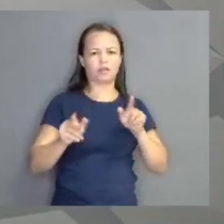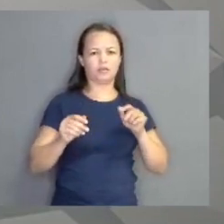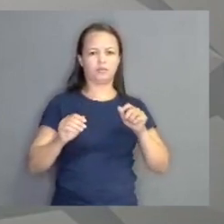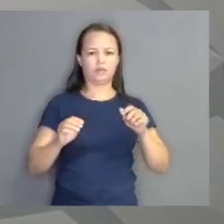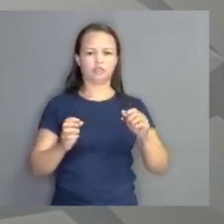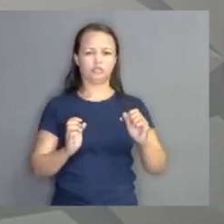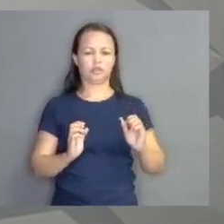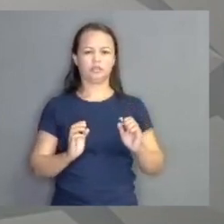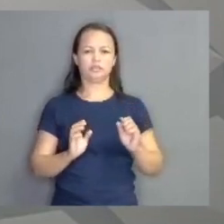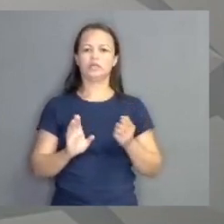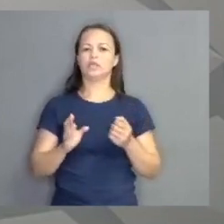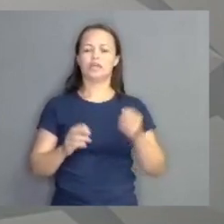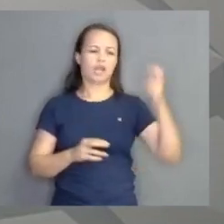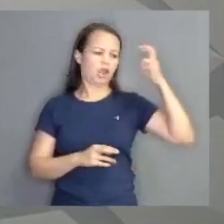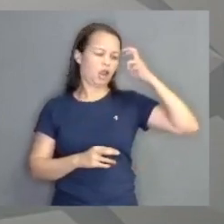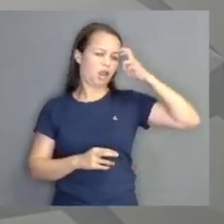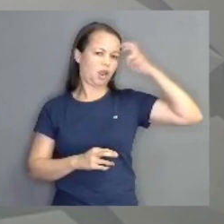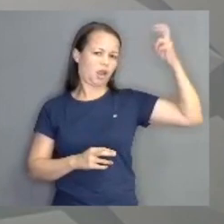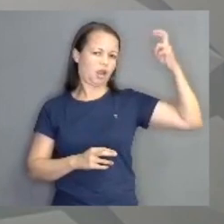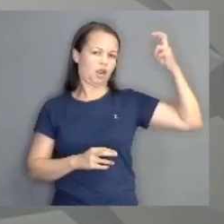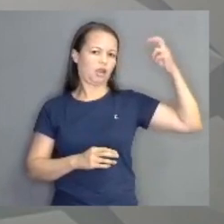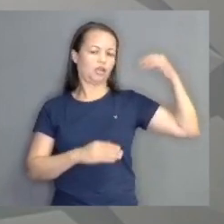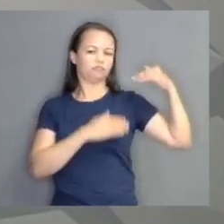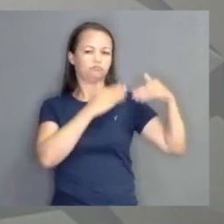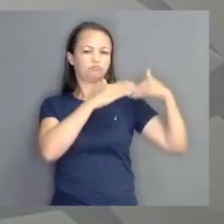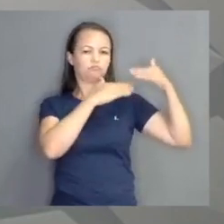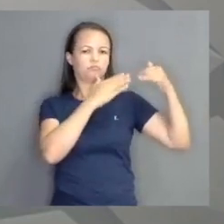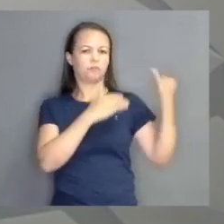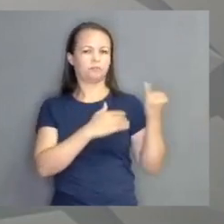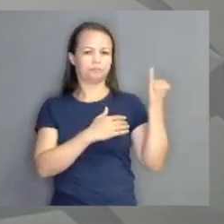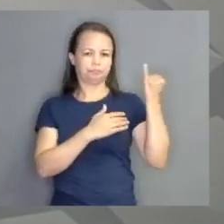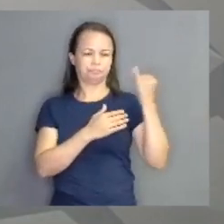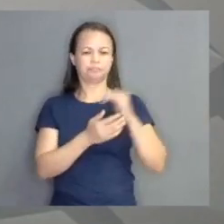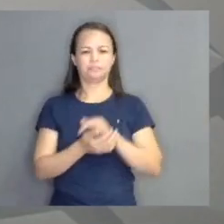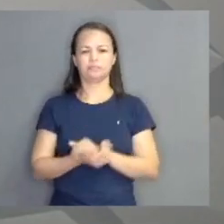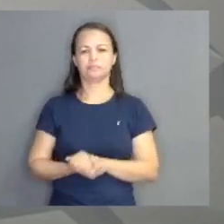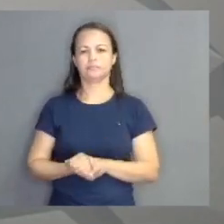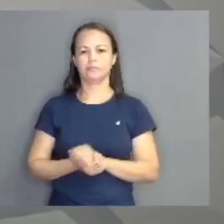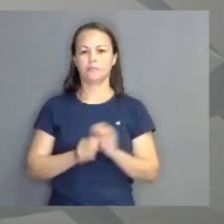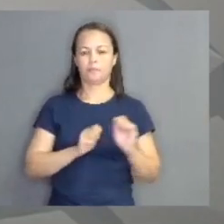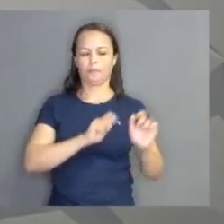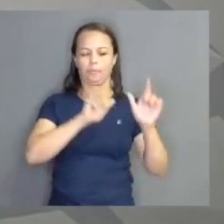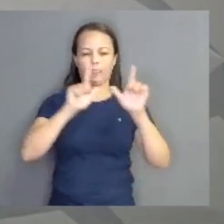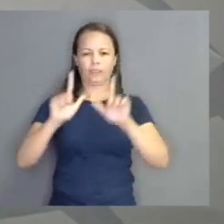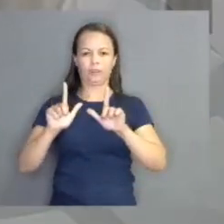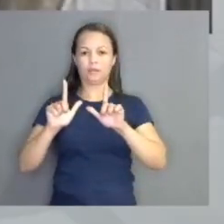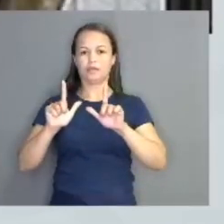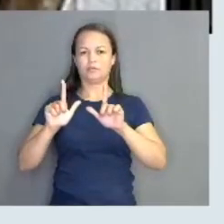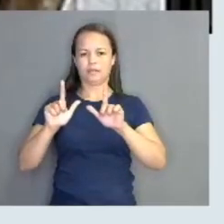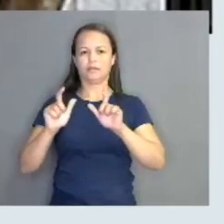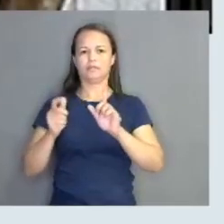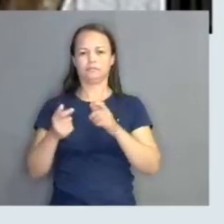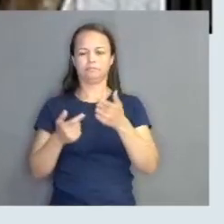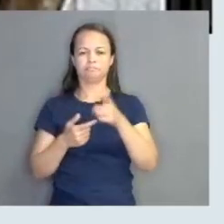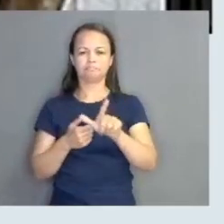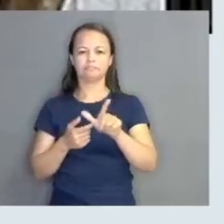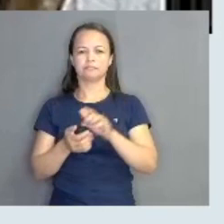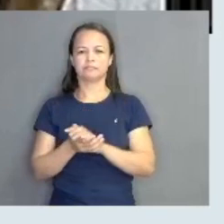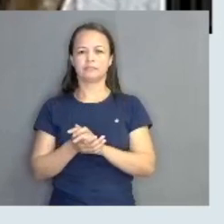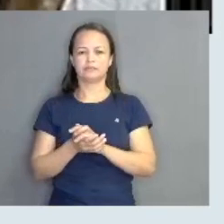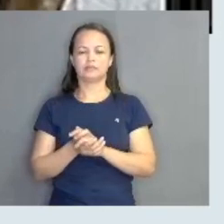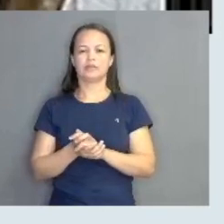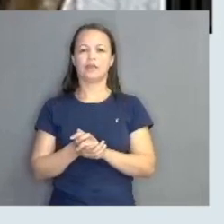rica culturalmente. Vamos para o próximo slide. Vou pedir para abrir a tela. Acompanhem com o